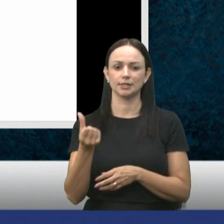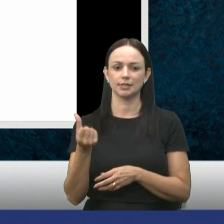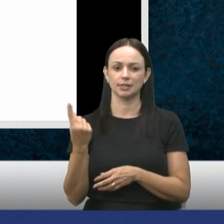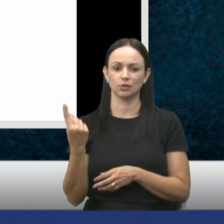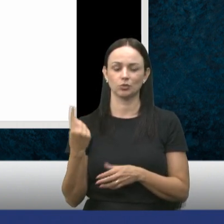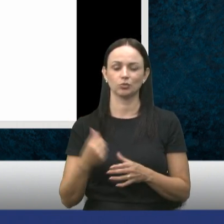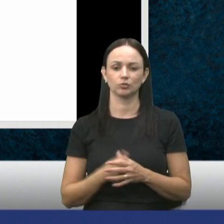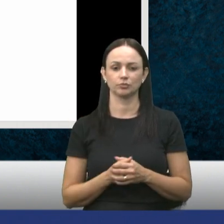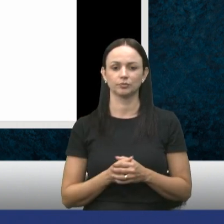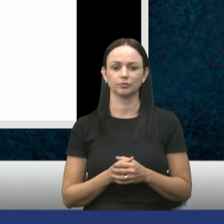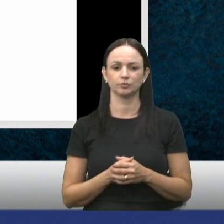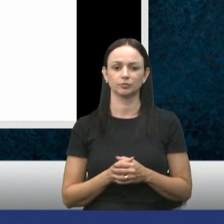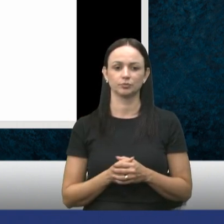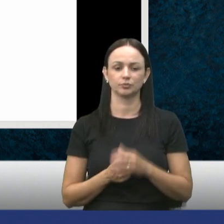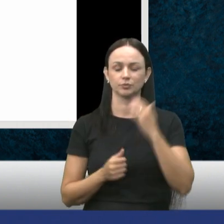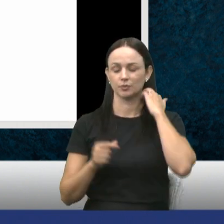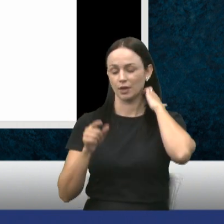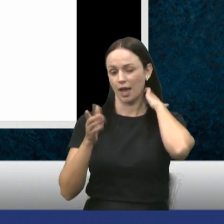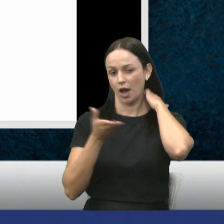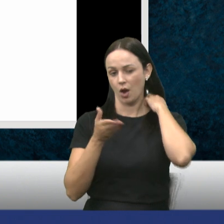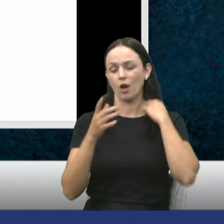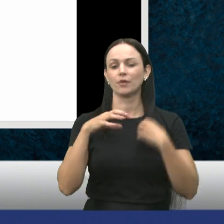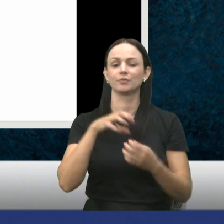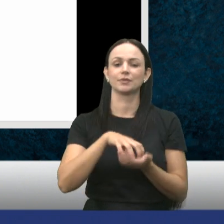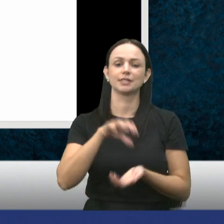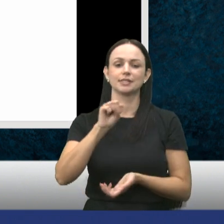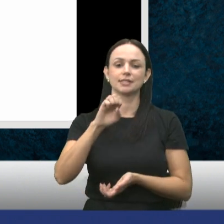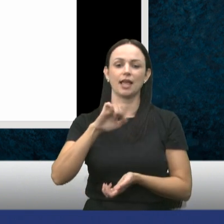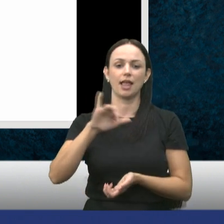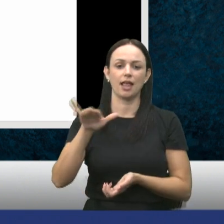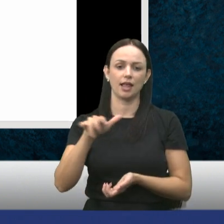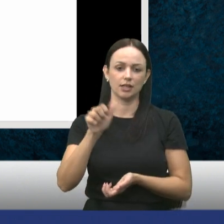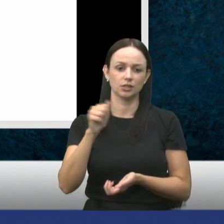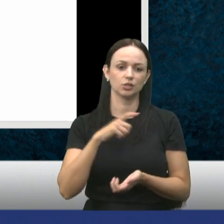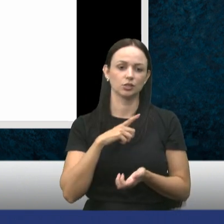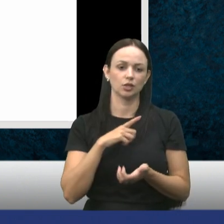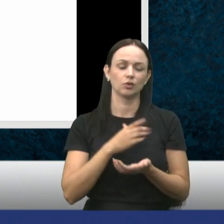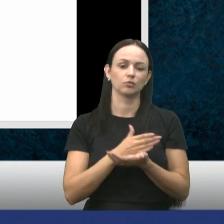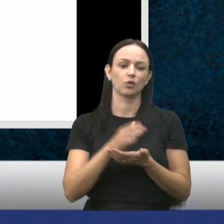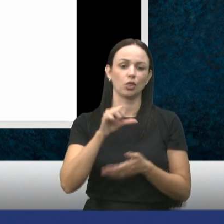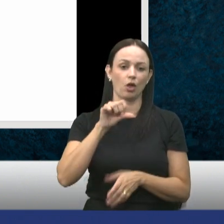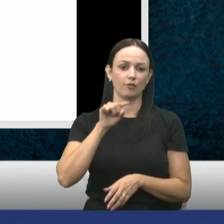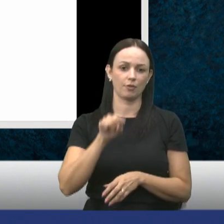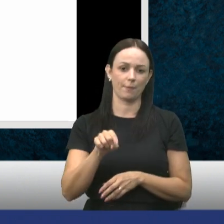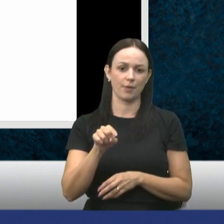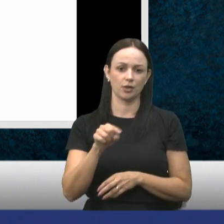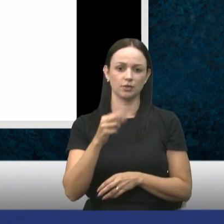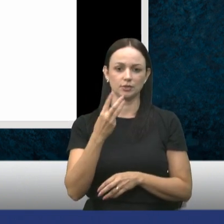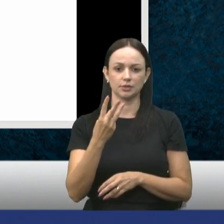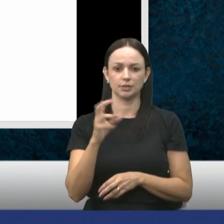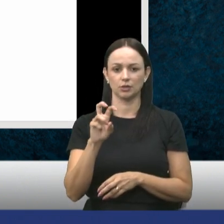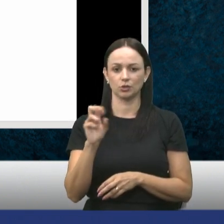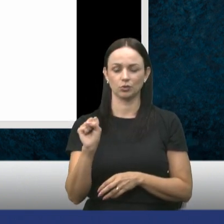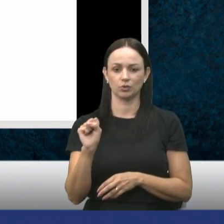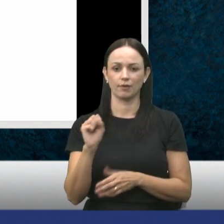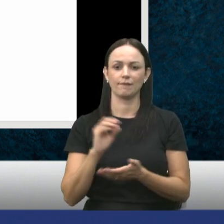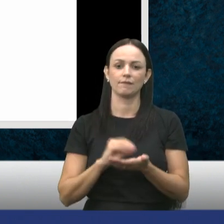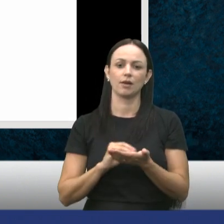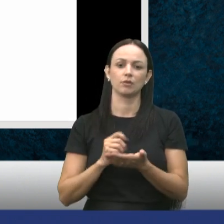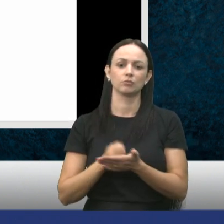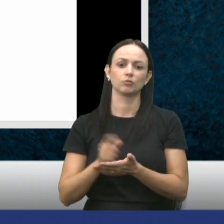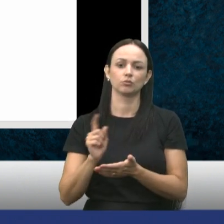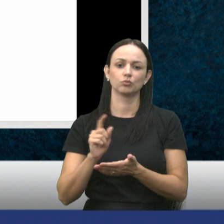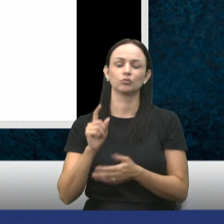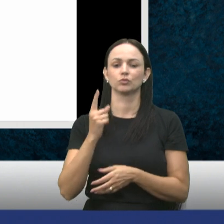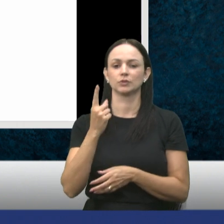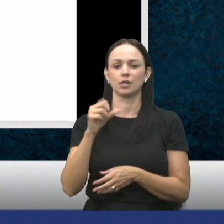19.161. E em relação ao SAENJA, resta pagar processados tiveram um saldo inicial de 9.358, resta pagar não processados